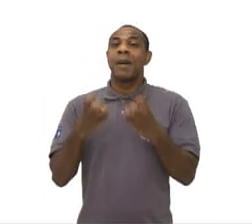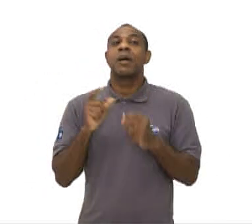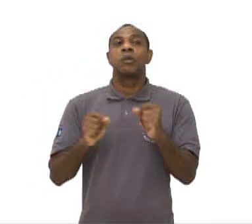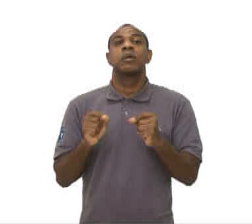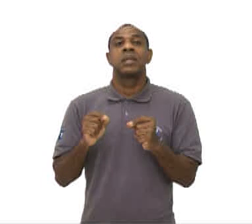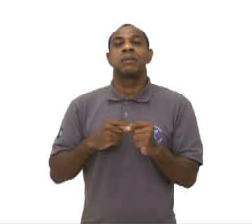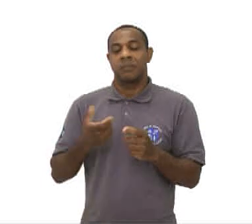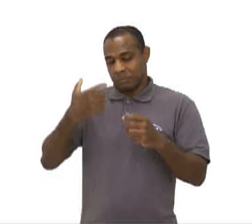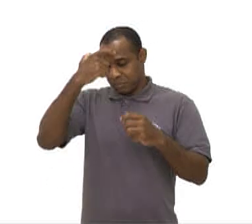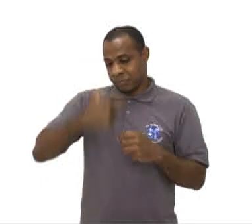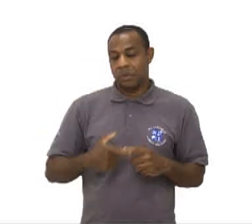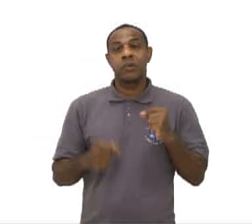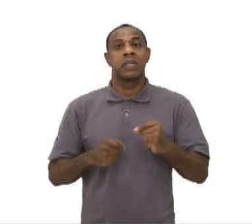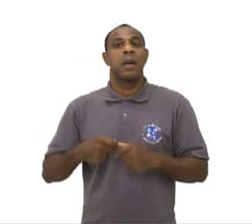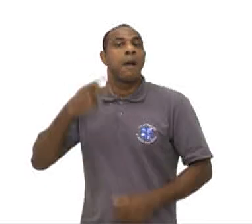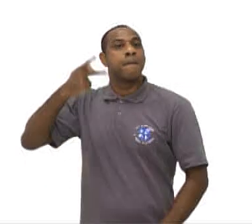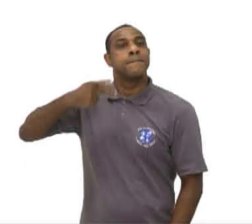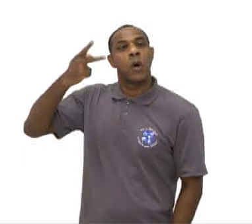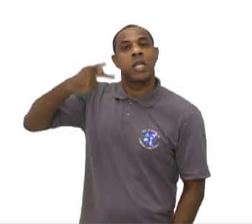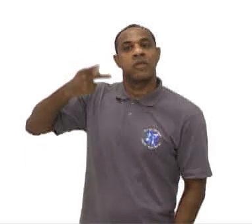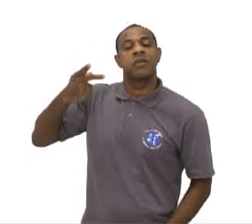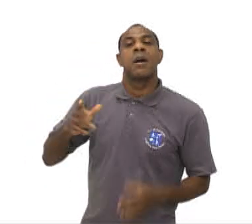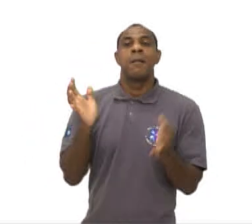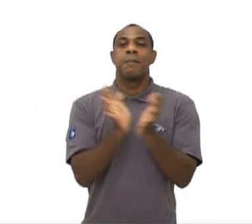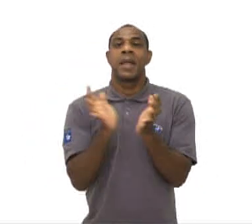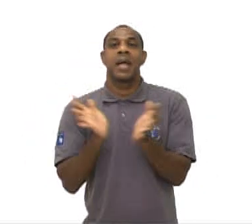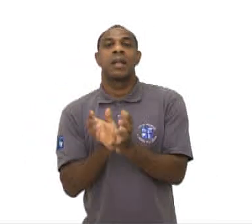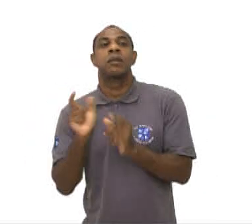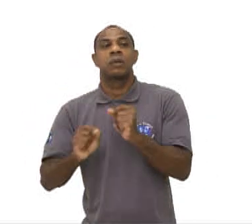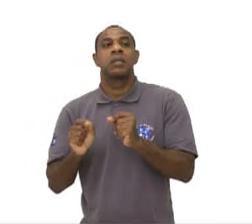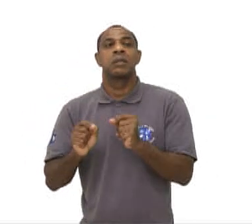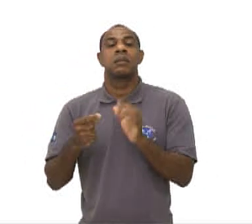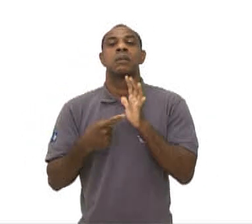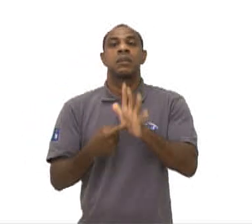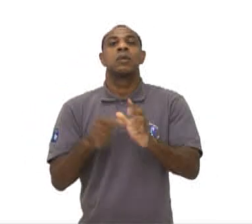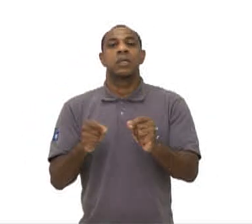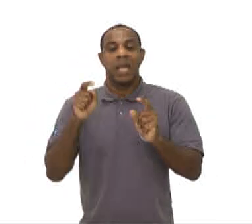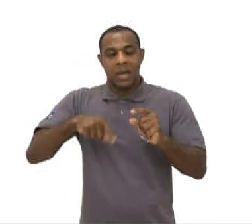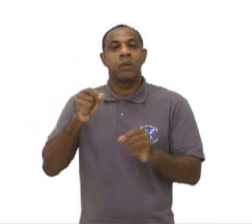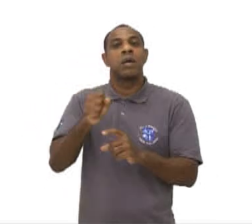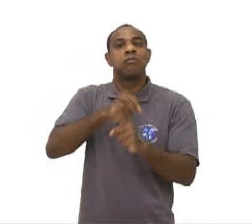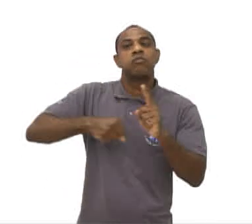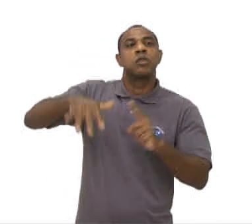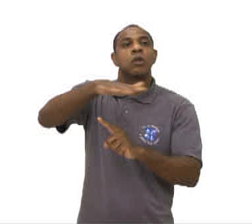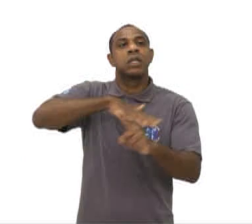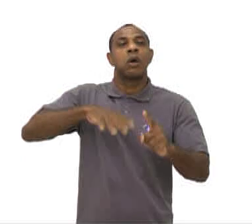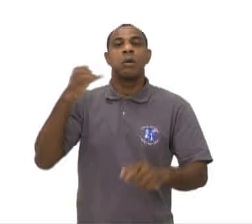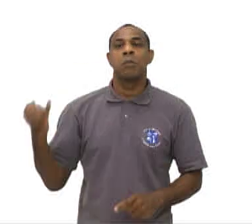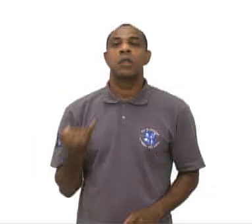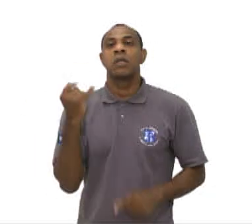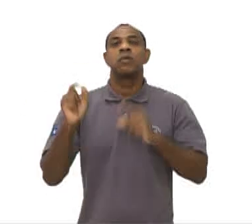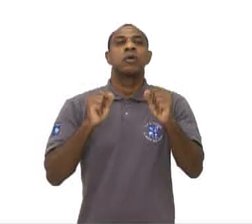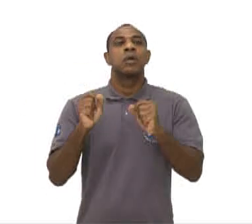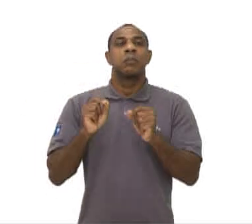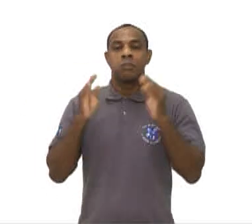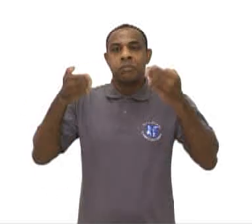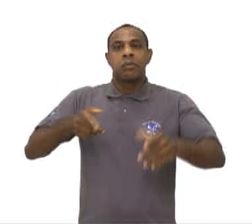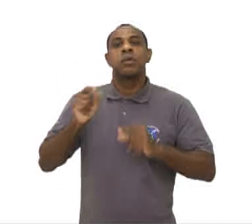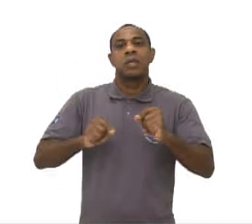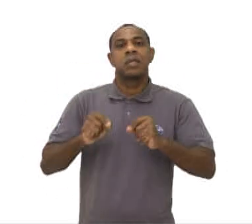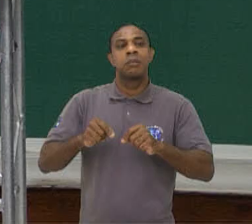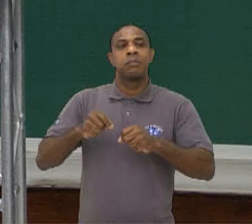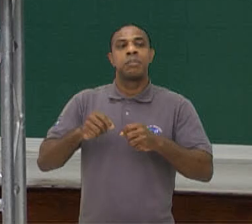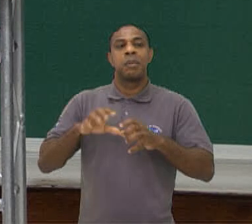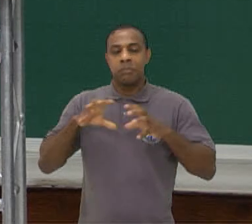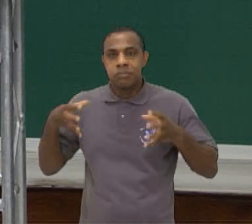um caráter diretamente político para a classe, a qual se torna um agente social, importante quando assume um foco para a ação